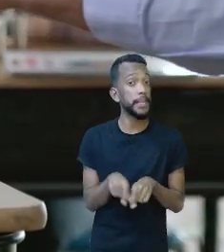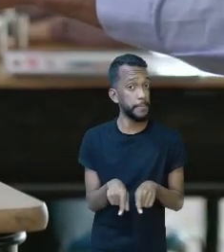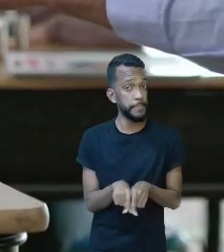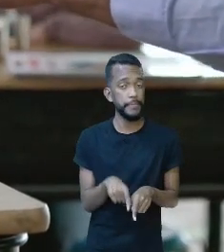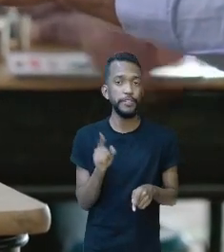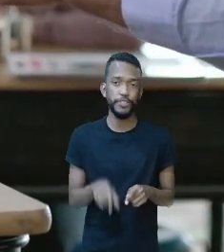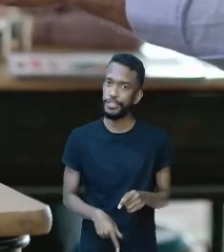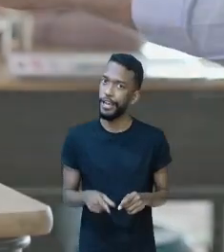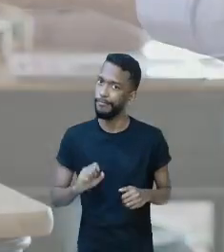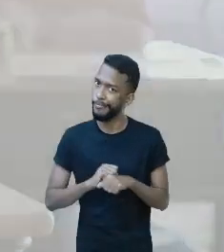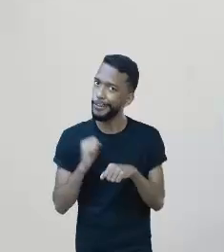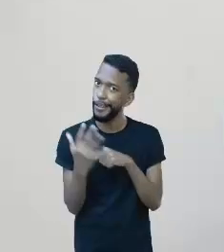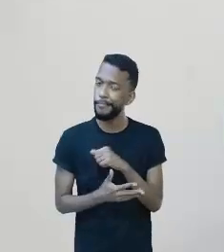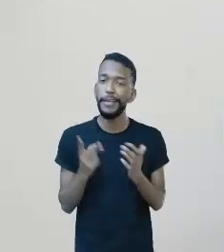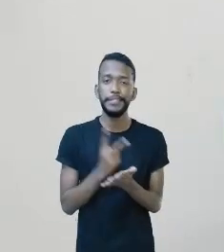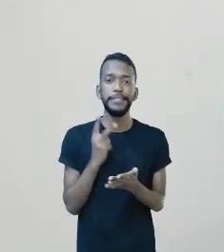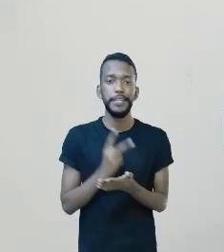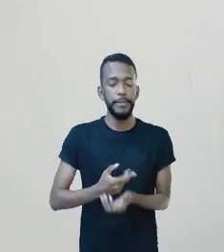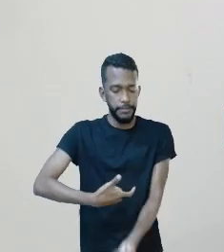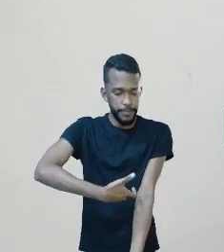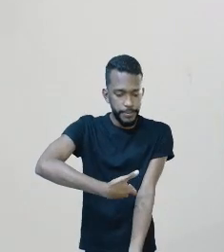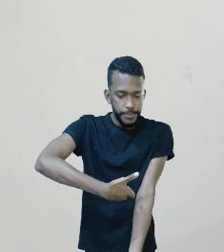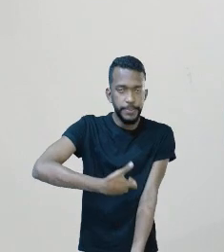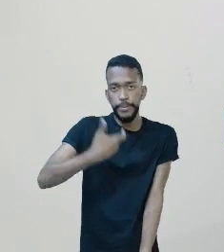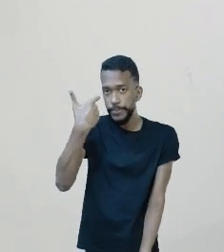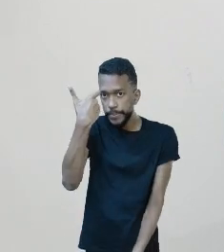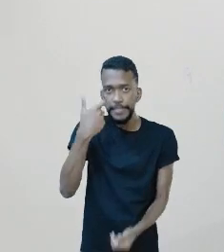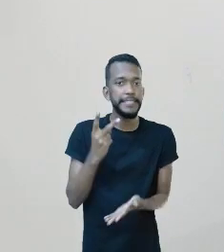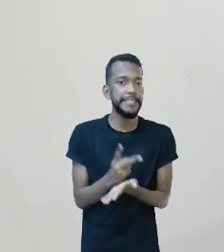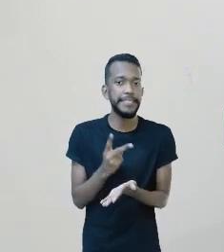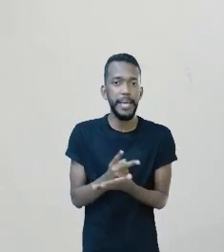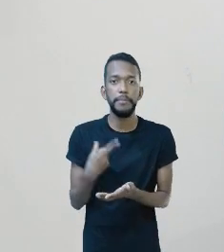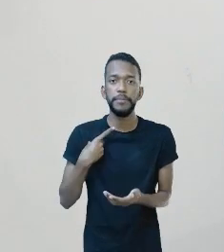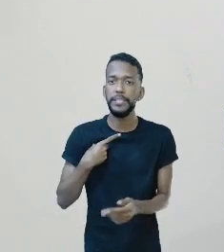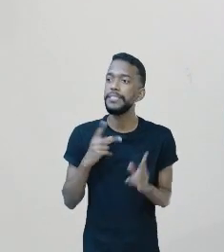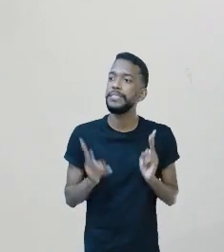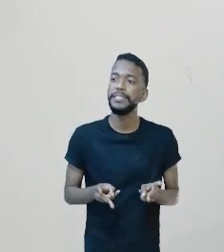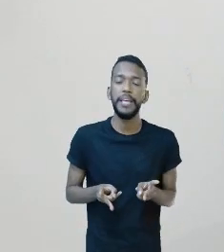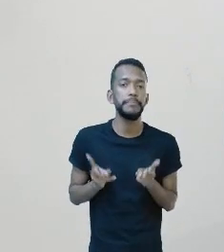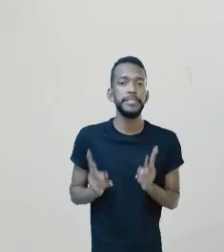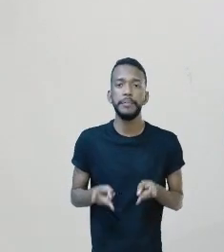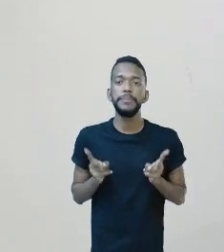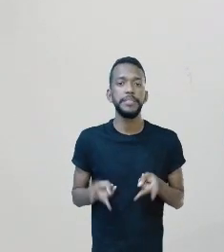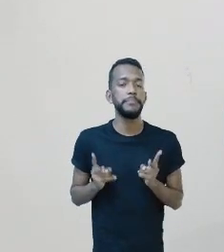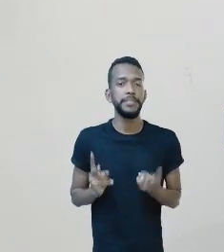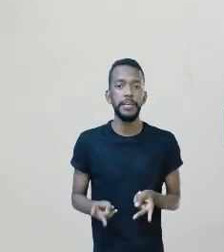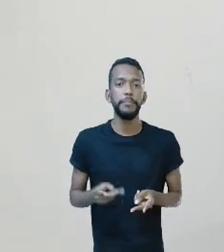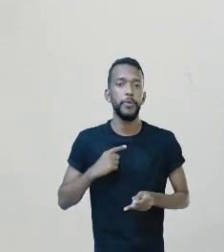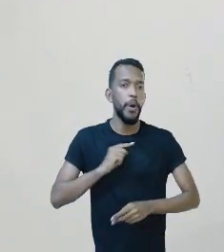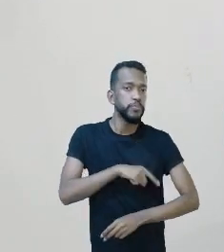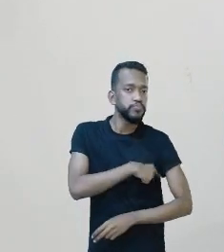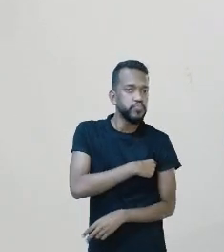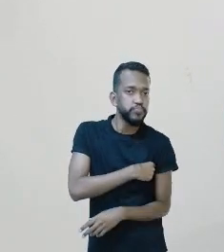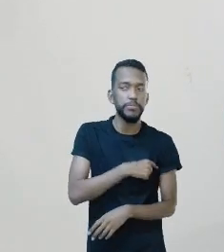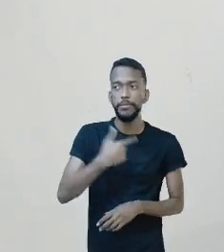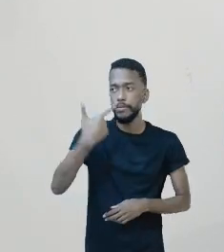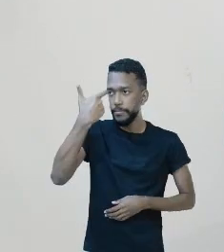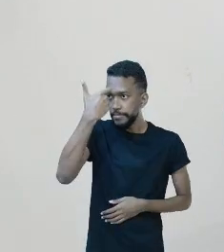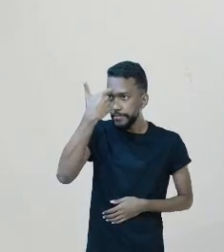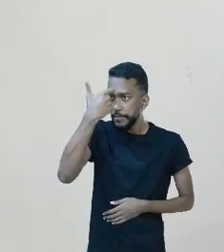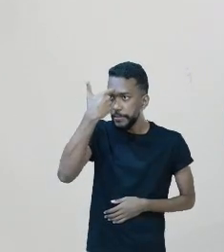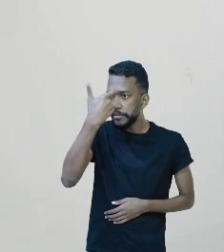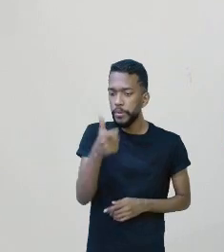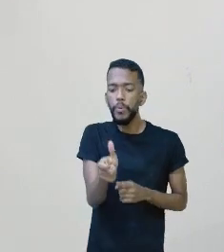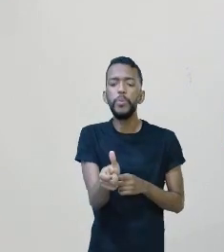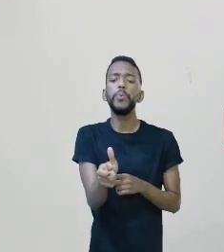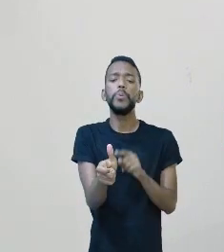a gente seja praticamente obrigado a ser aferido, né? A gente é submetido a